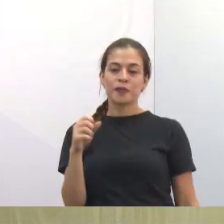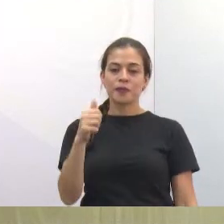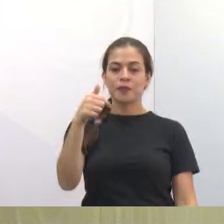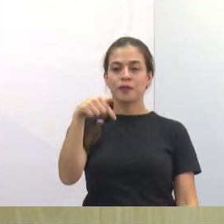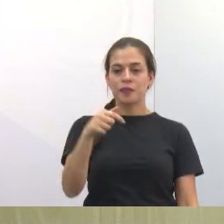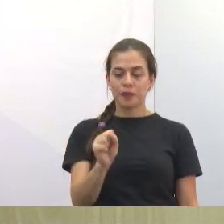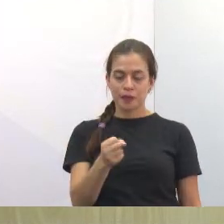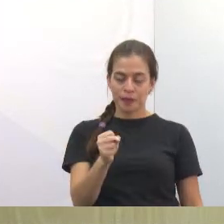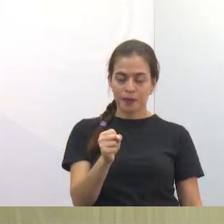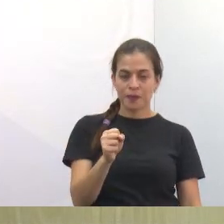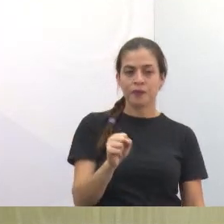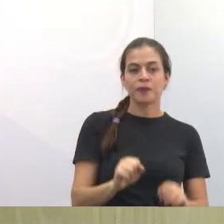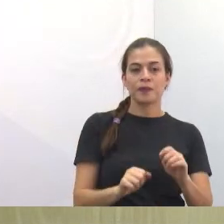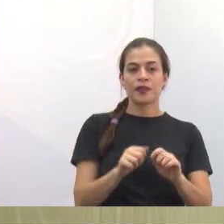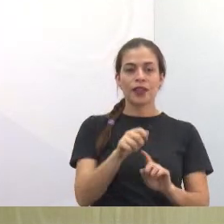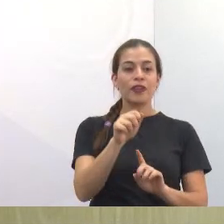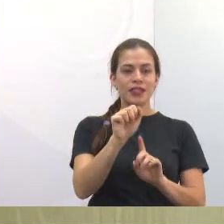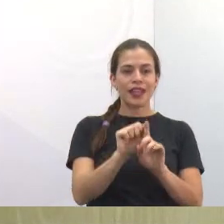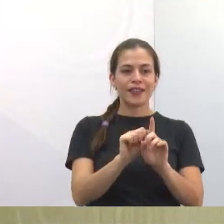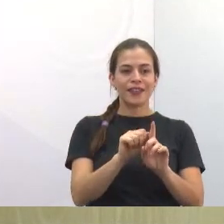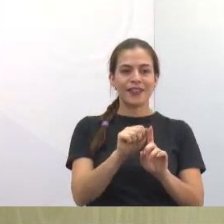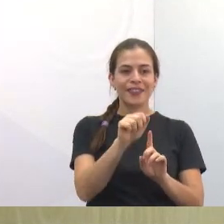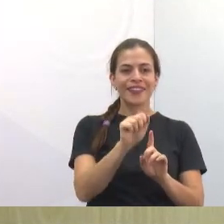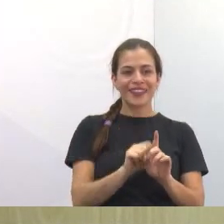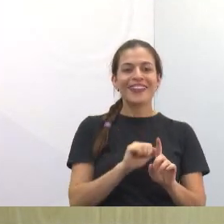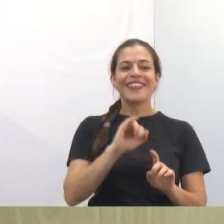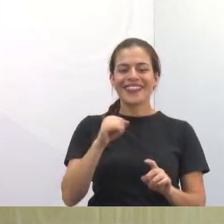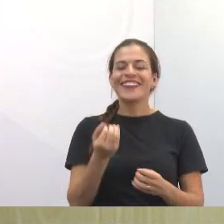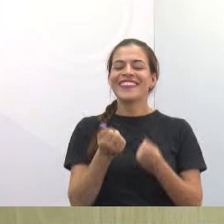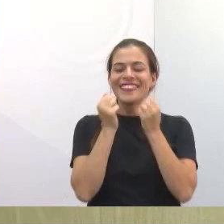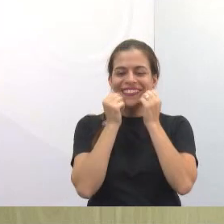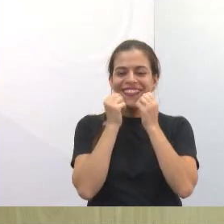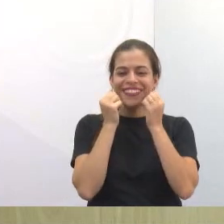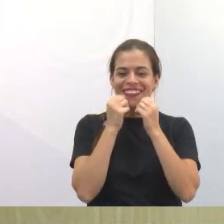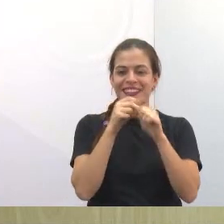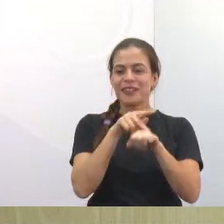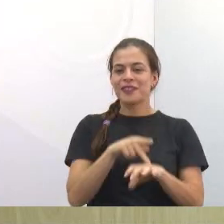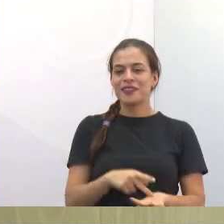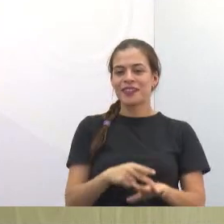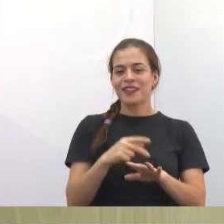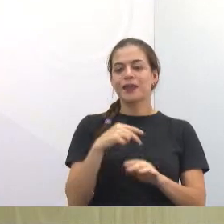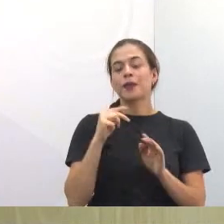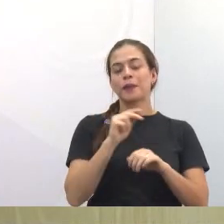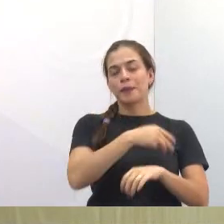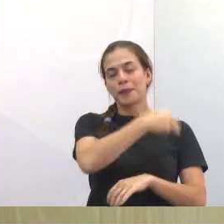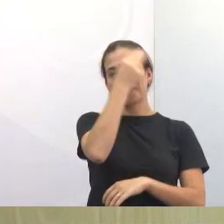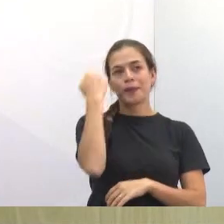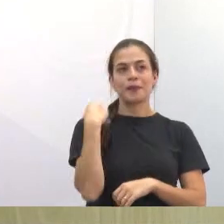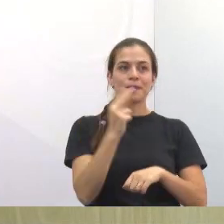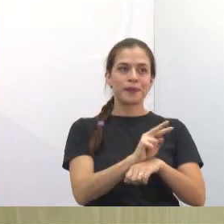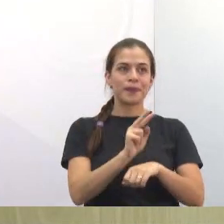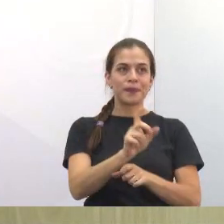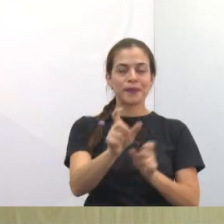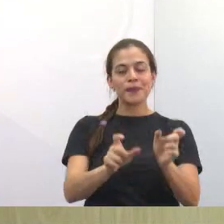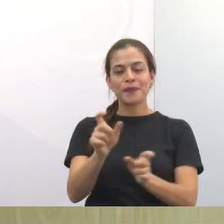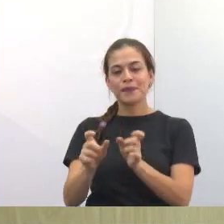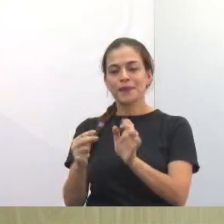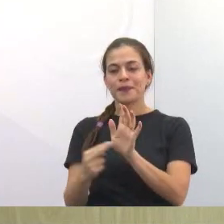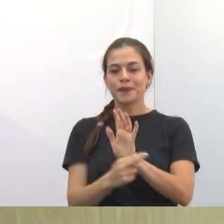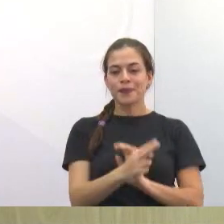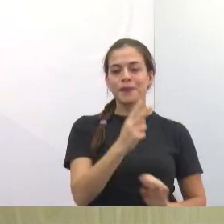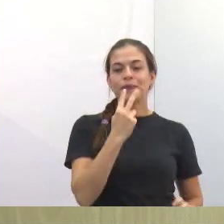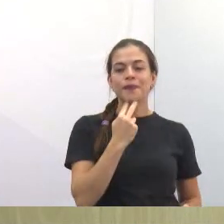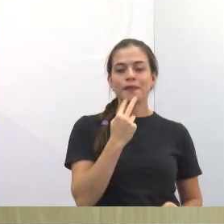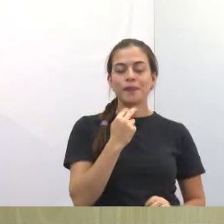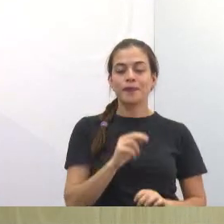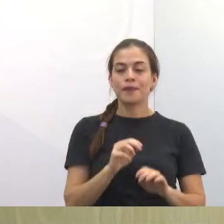realizado pela paróquia Maria Auxiliadora dos Cristãos. Autoria, Valmir do Parque Meia Lua. Moção 545, moção congratulatória ao padre